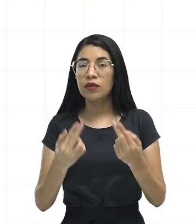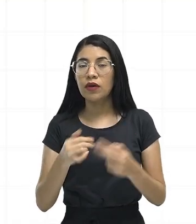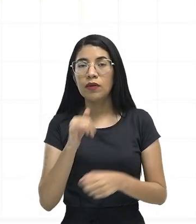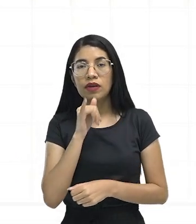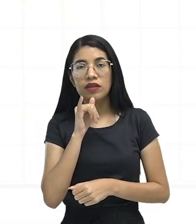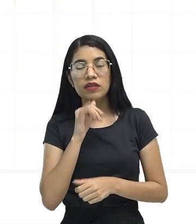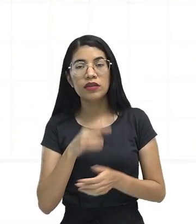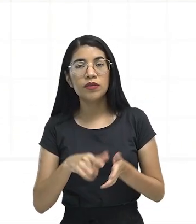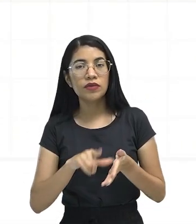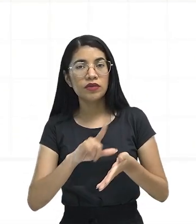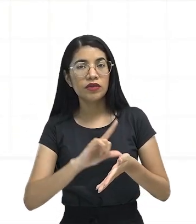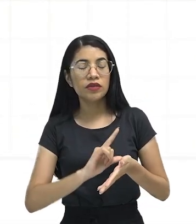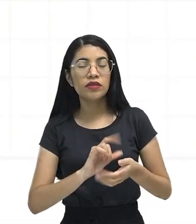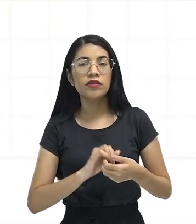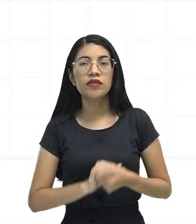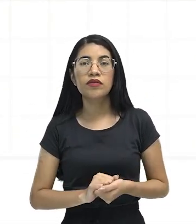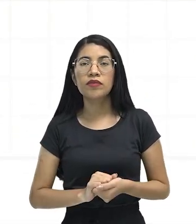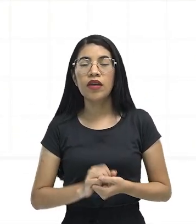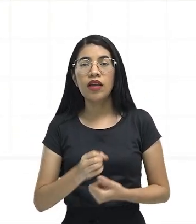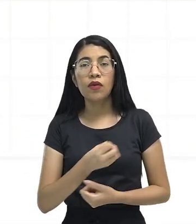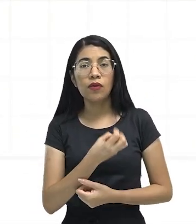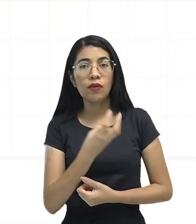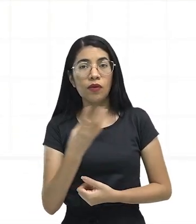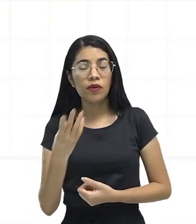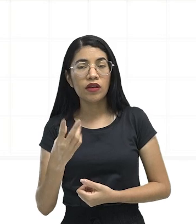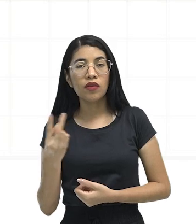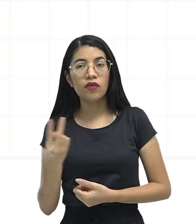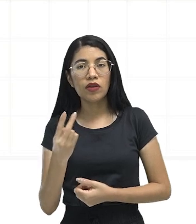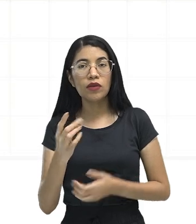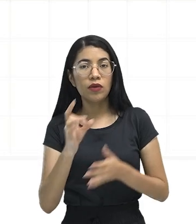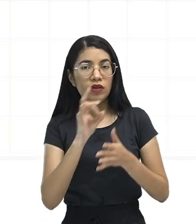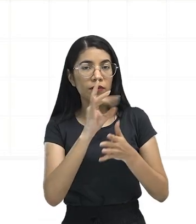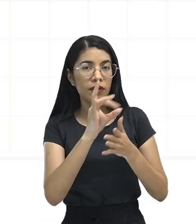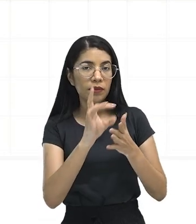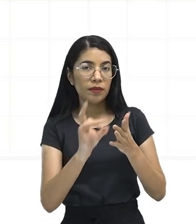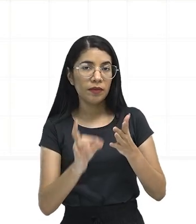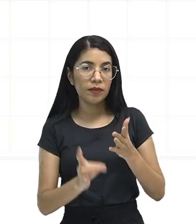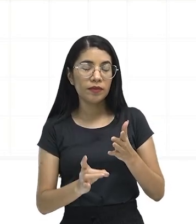exemplo anterior. Vamos contar os valores, tá?